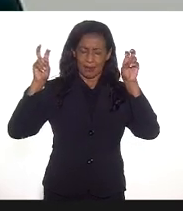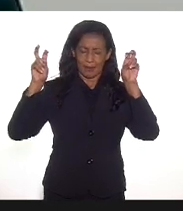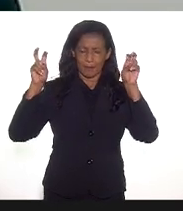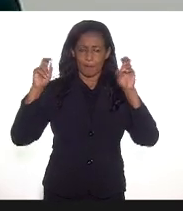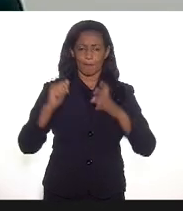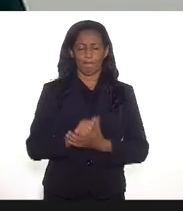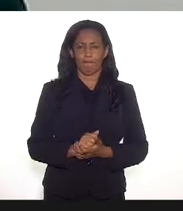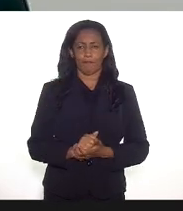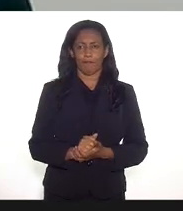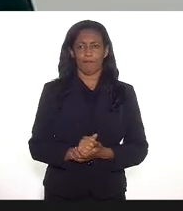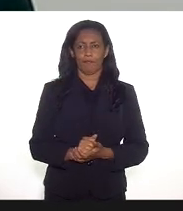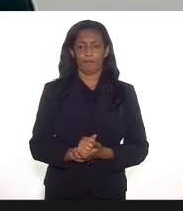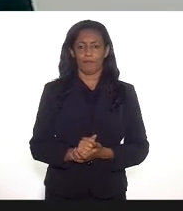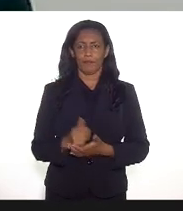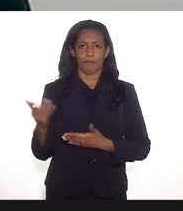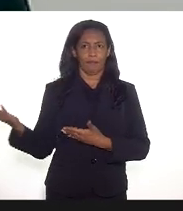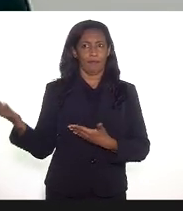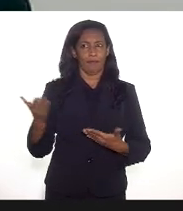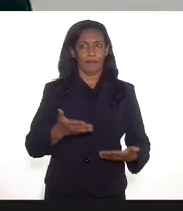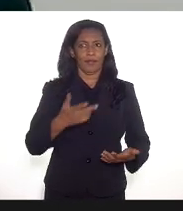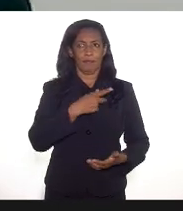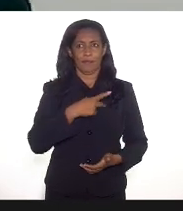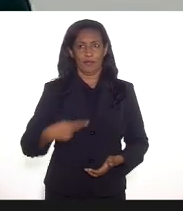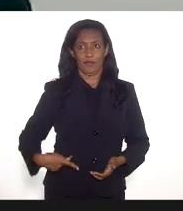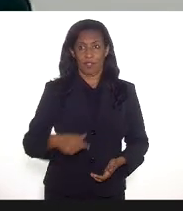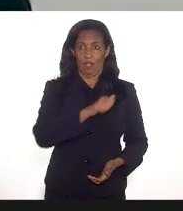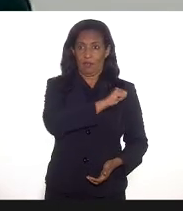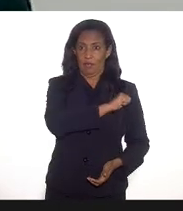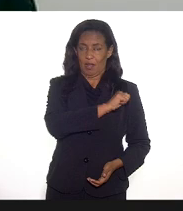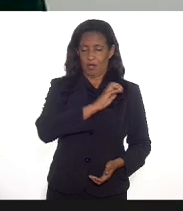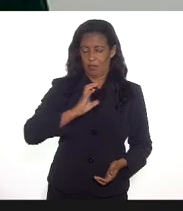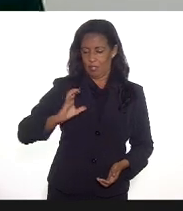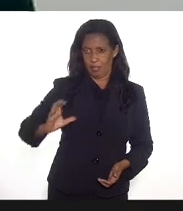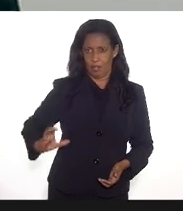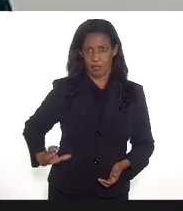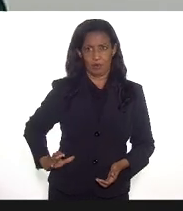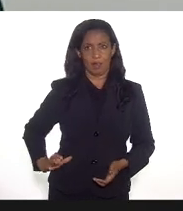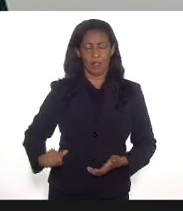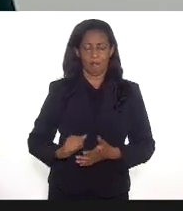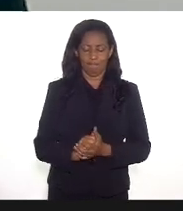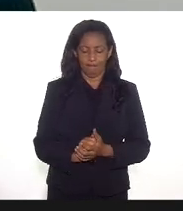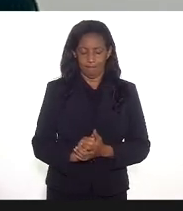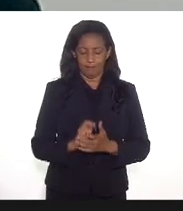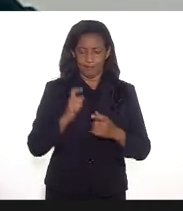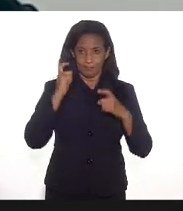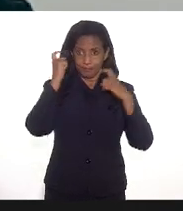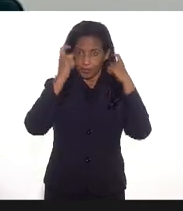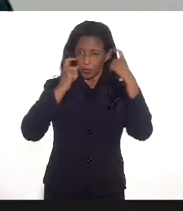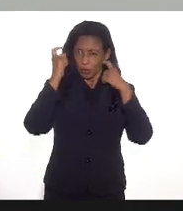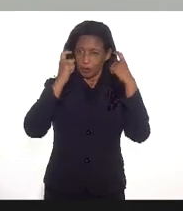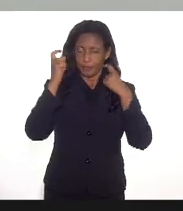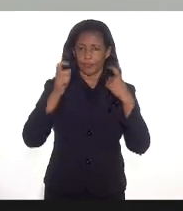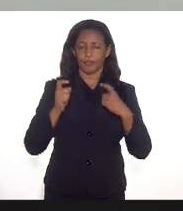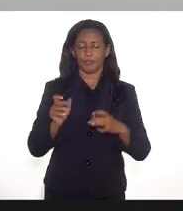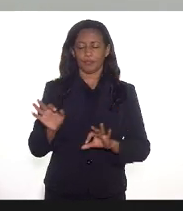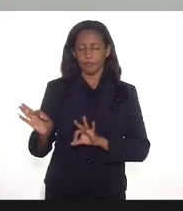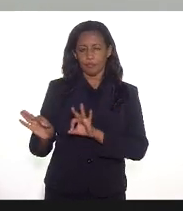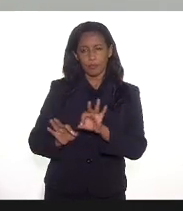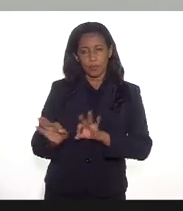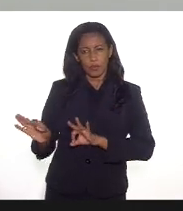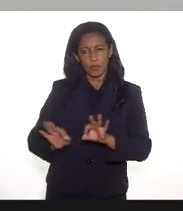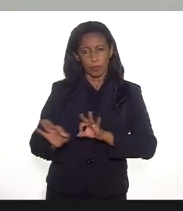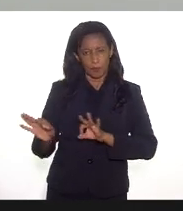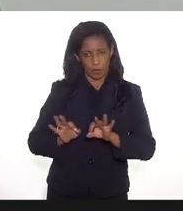Ciliano, e que a preocupação do projeto original, da criação do Fundo